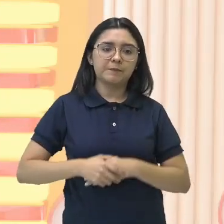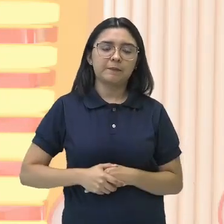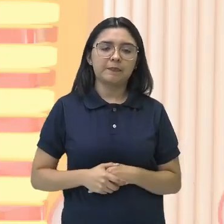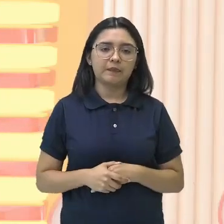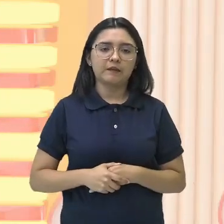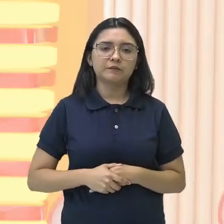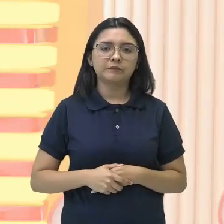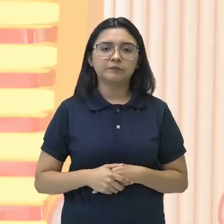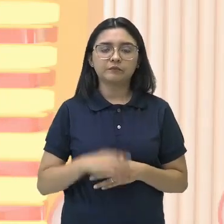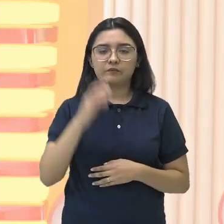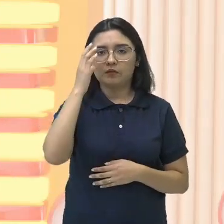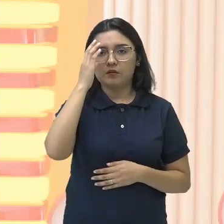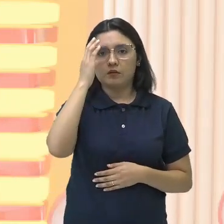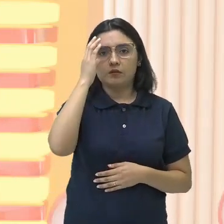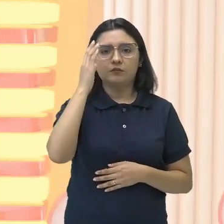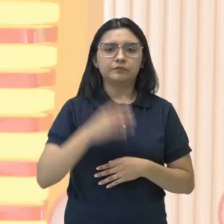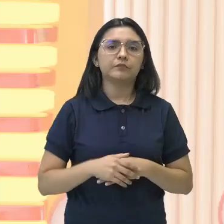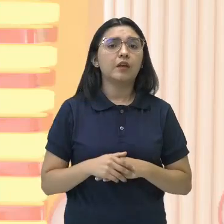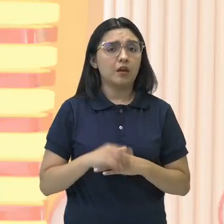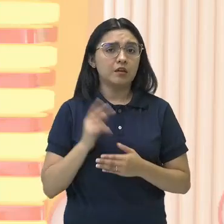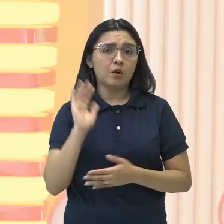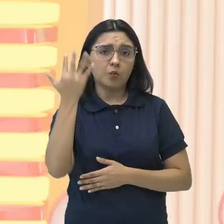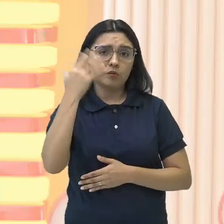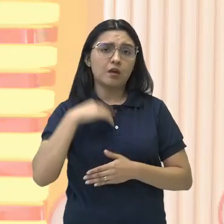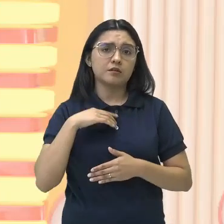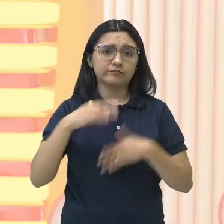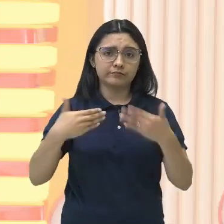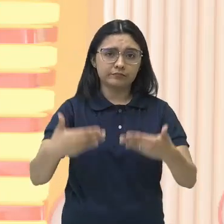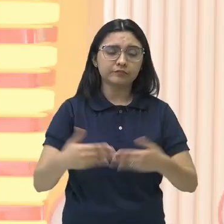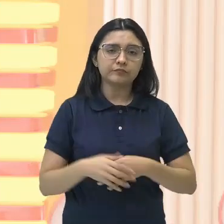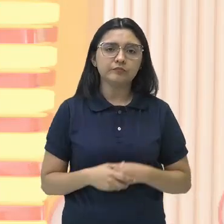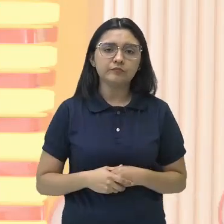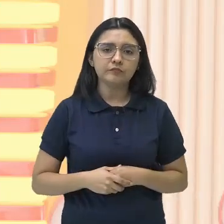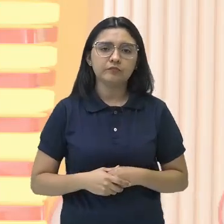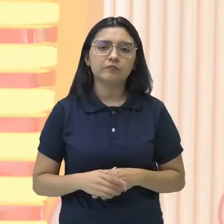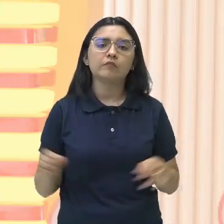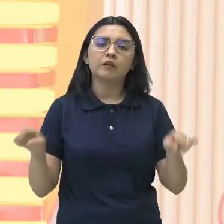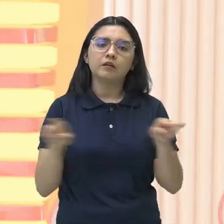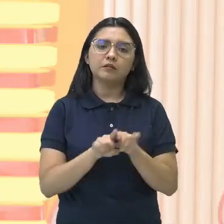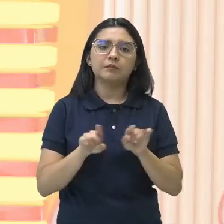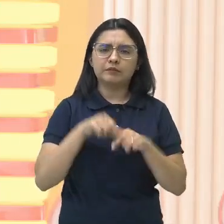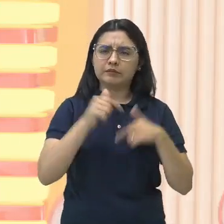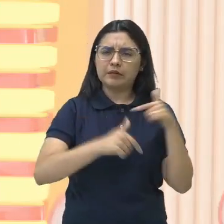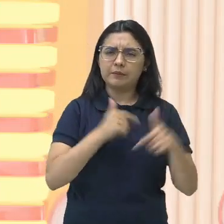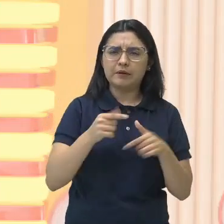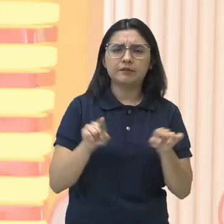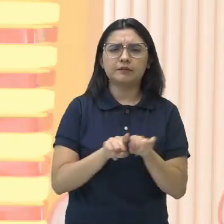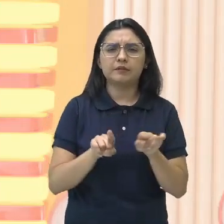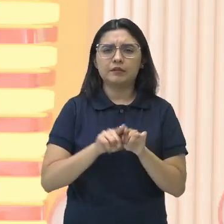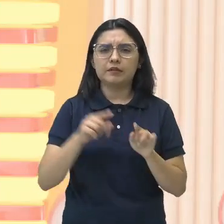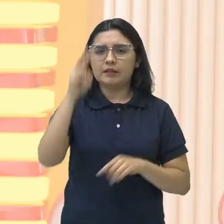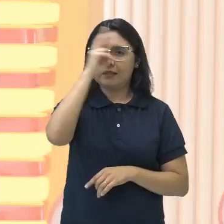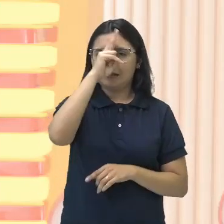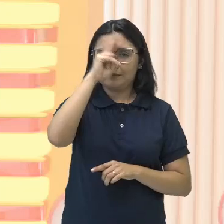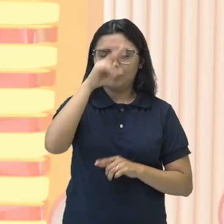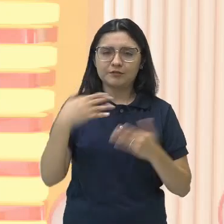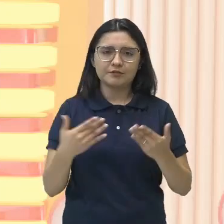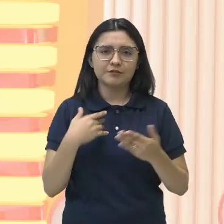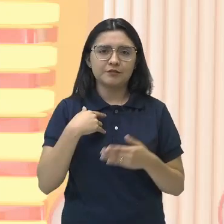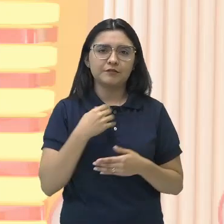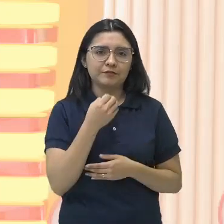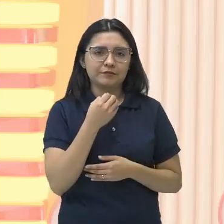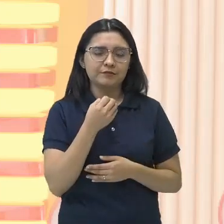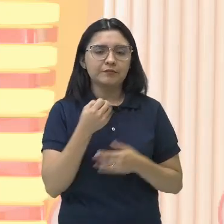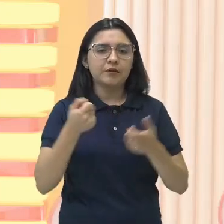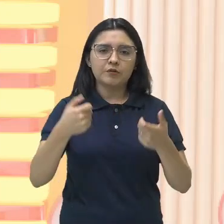os trabalhadores aí no Brasil. Ainda está acontecendo, tá, pessoal? Além da questão do trabalho, lembra que a gente falou? A vida adulta, né, quando as pessoas entram